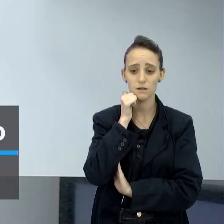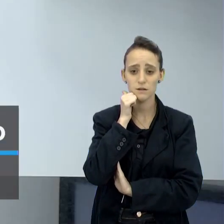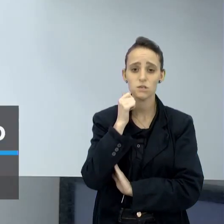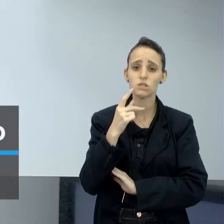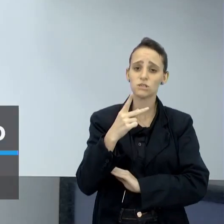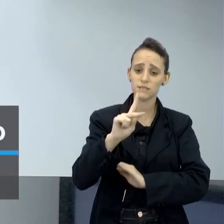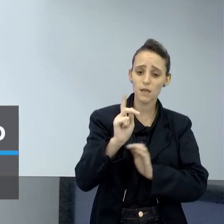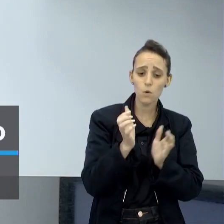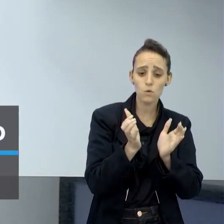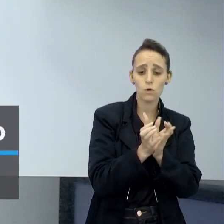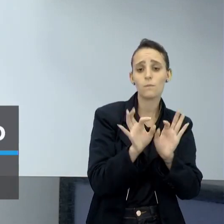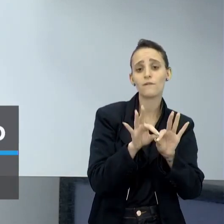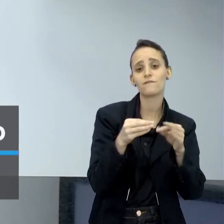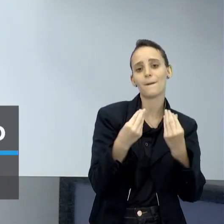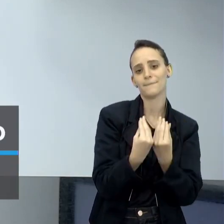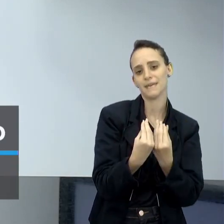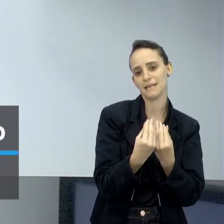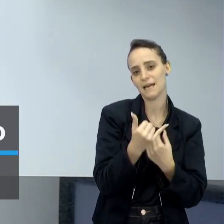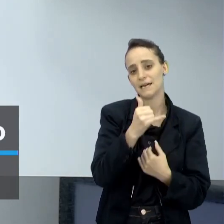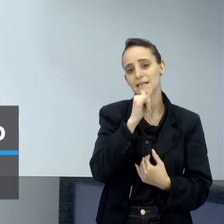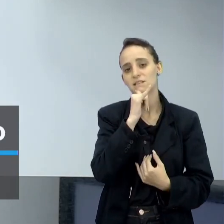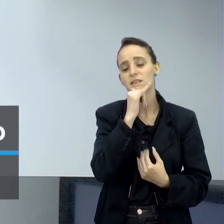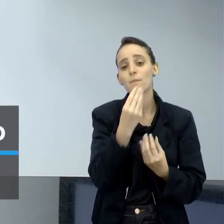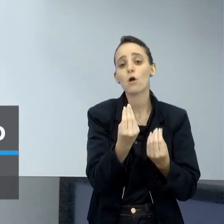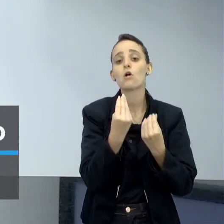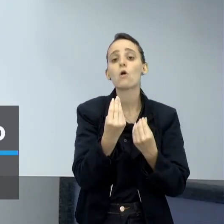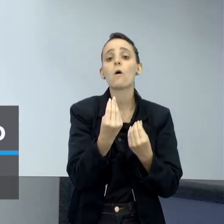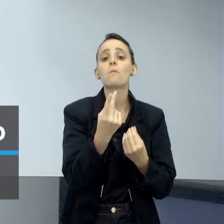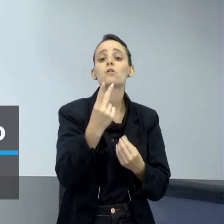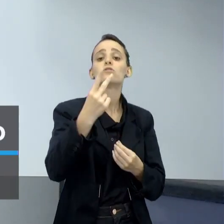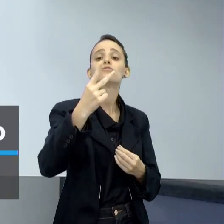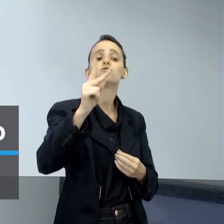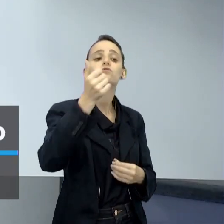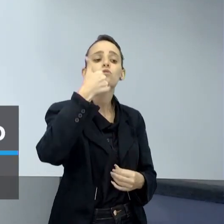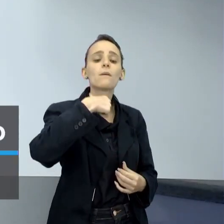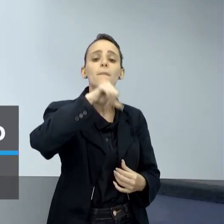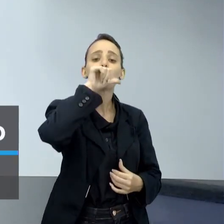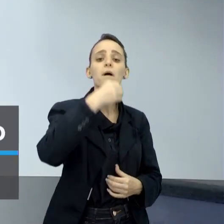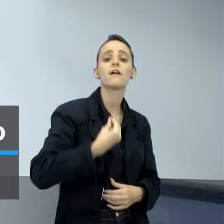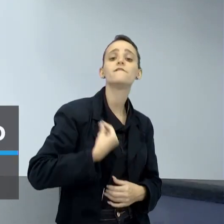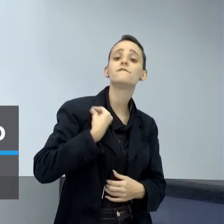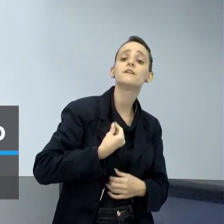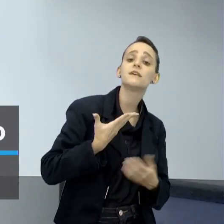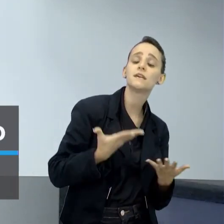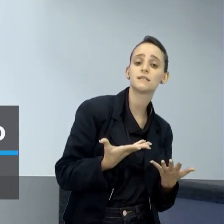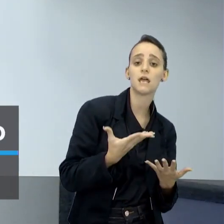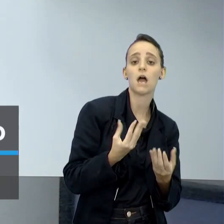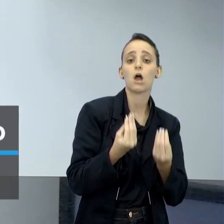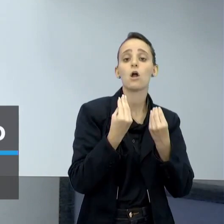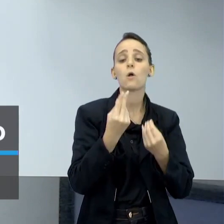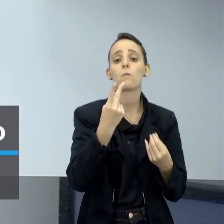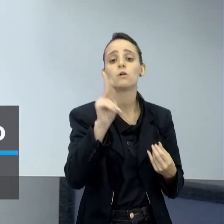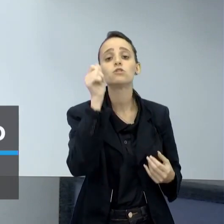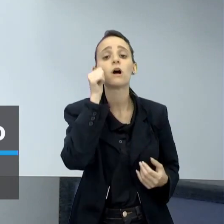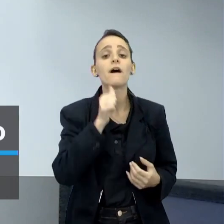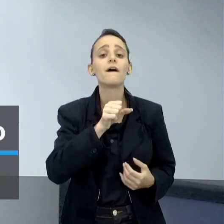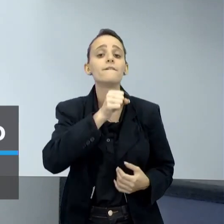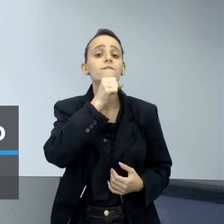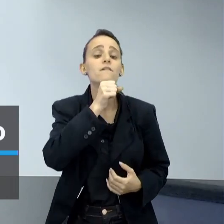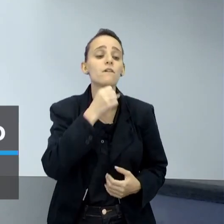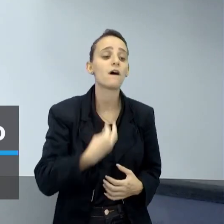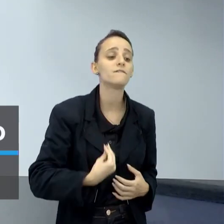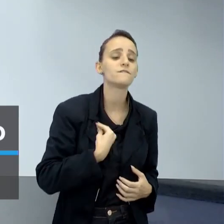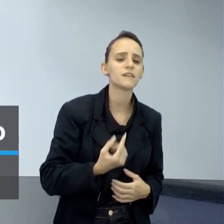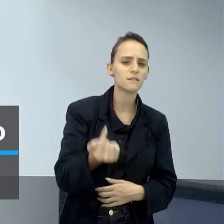núcleo familiar. Como foram as experiências das mulheres da sua família? Como foram as experiências aí dentro da sociedade dos seus